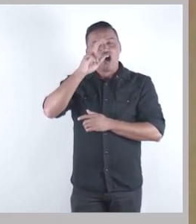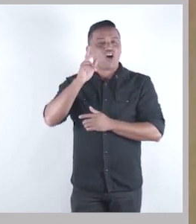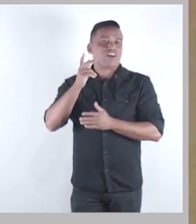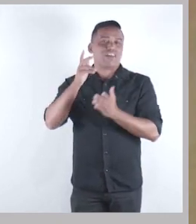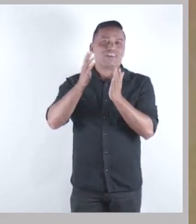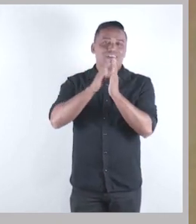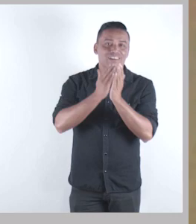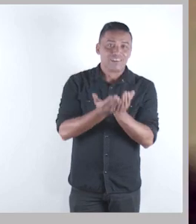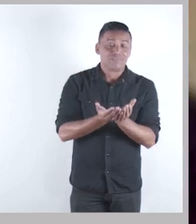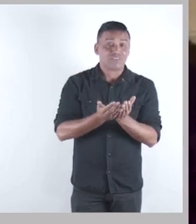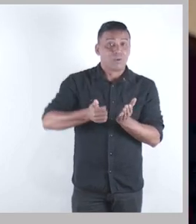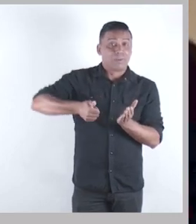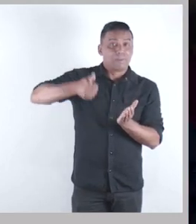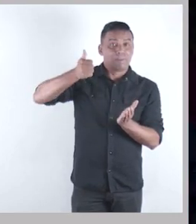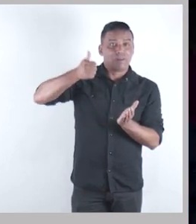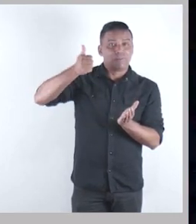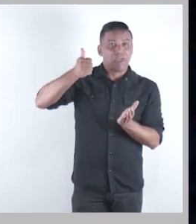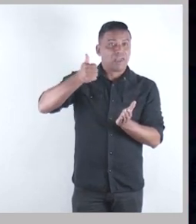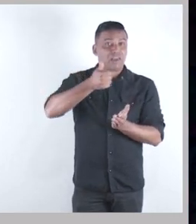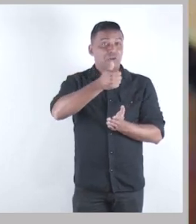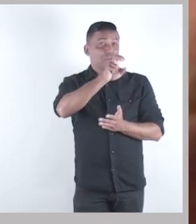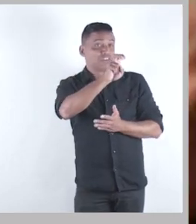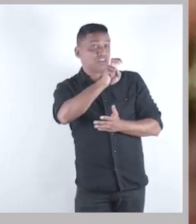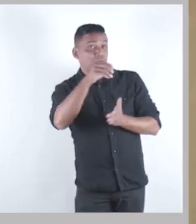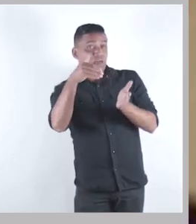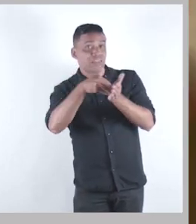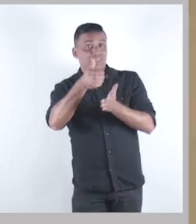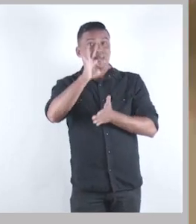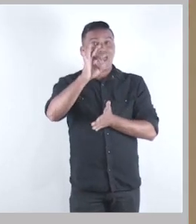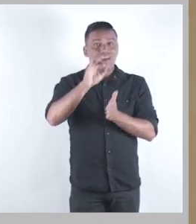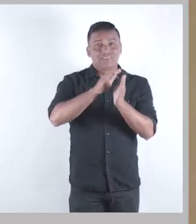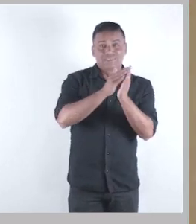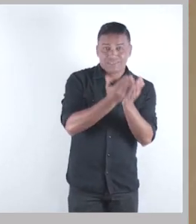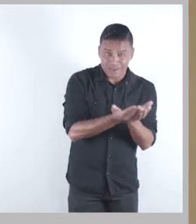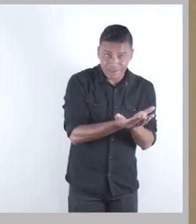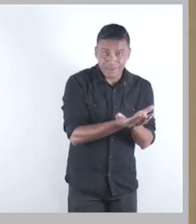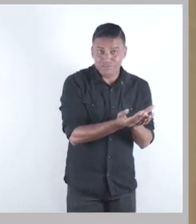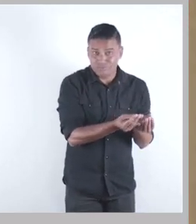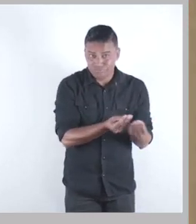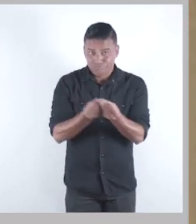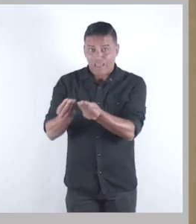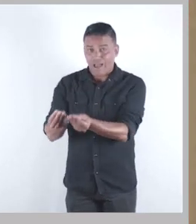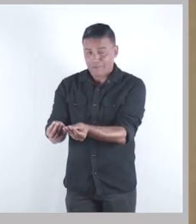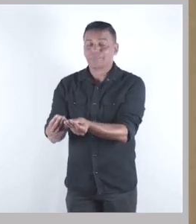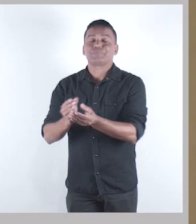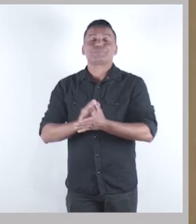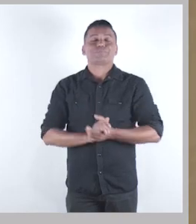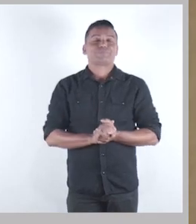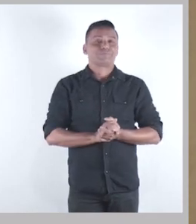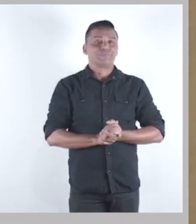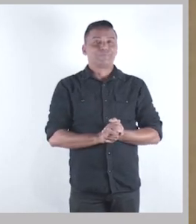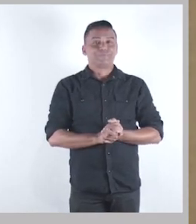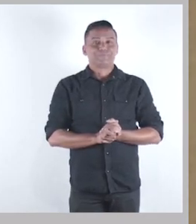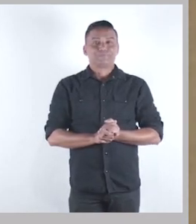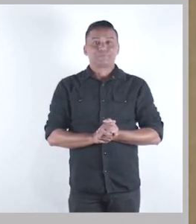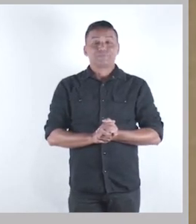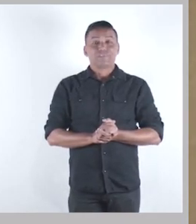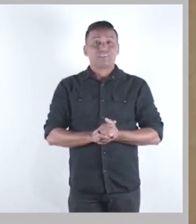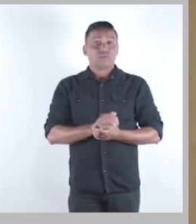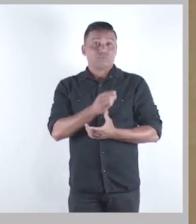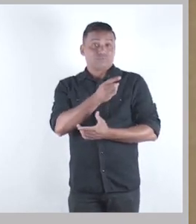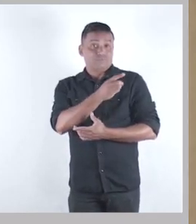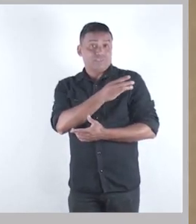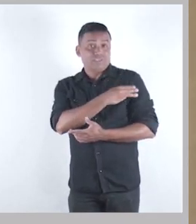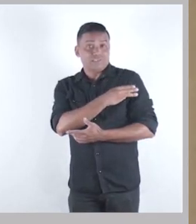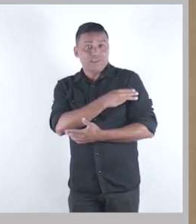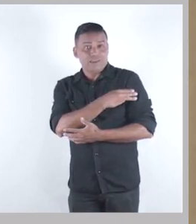o que está em primeiro lugar pode ganhar 5 ou 10 livrinhos e tal. É uma forma também de promover. Depois da terceira,